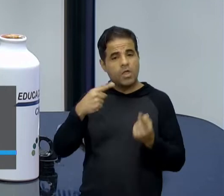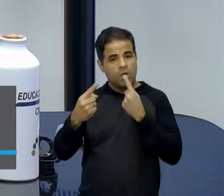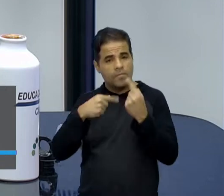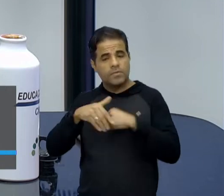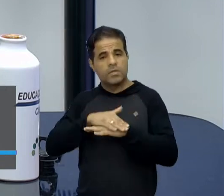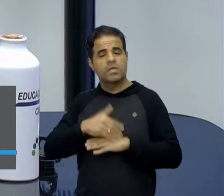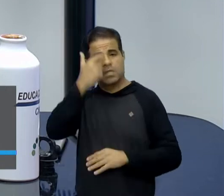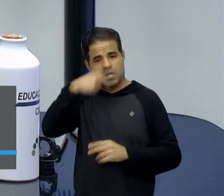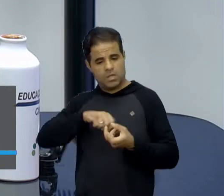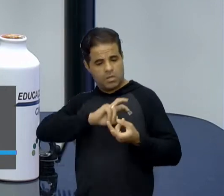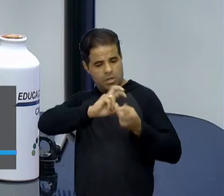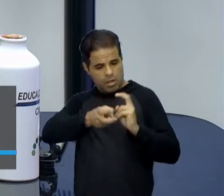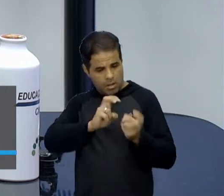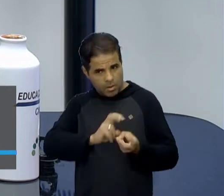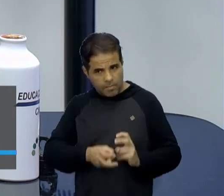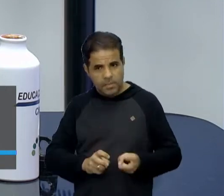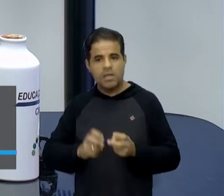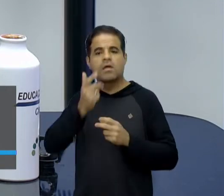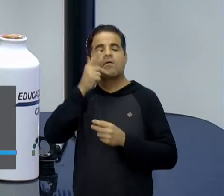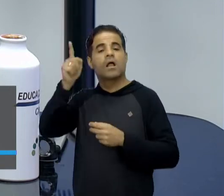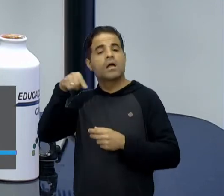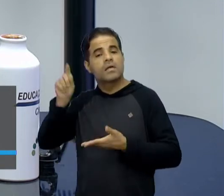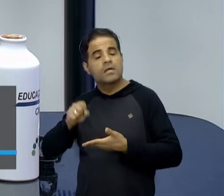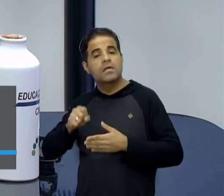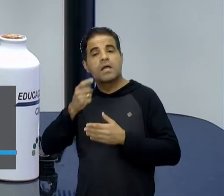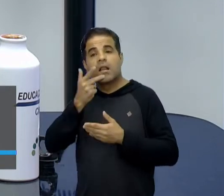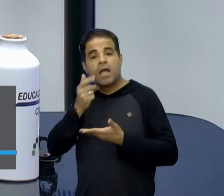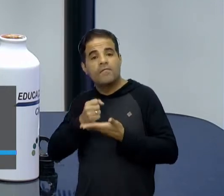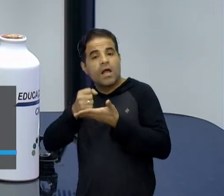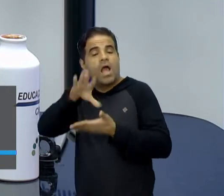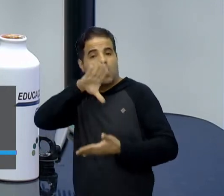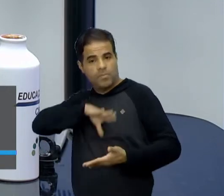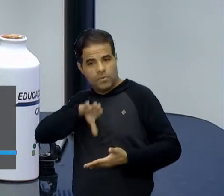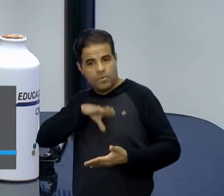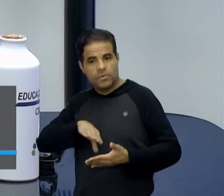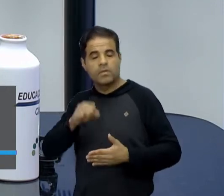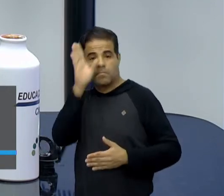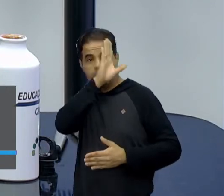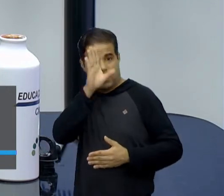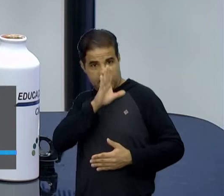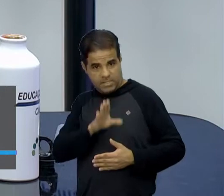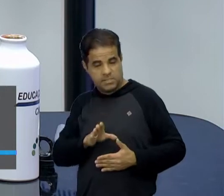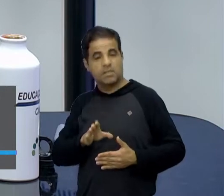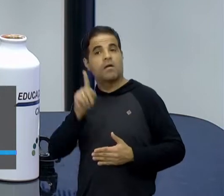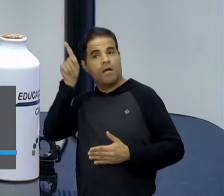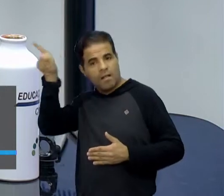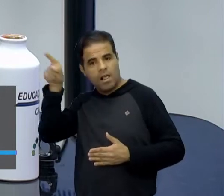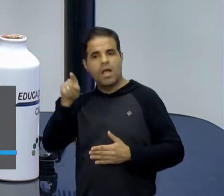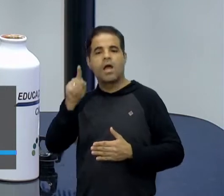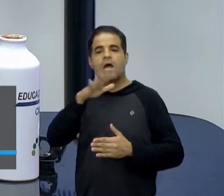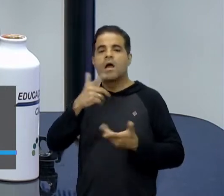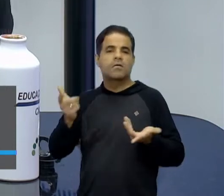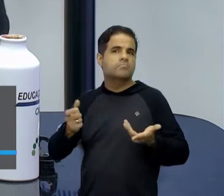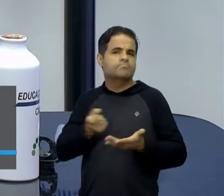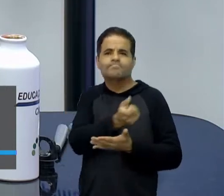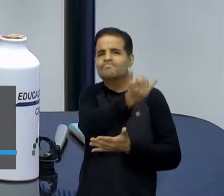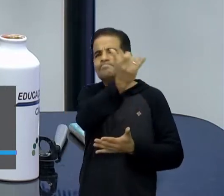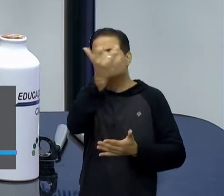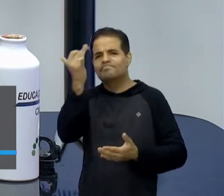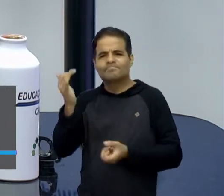um capoeirista, ele fala que eles levam a língua portuguesa do Brasil para não sei